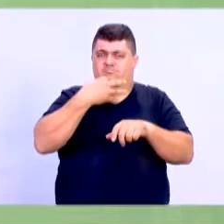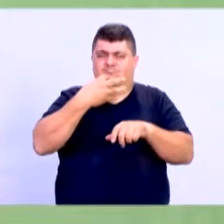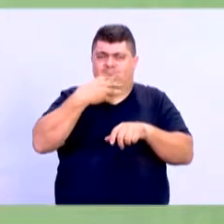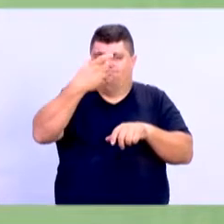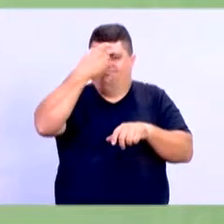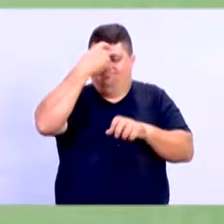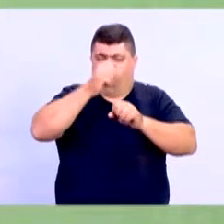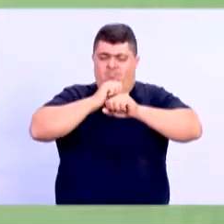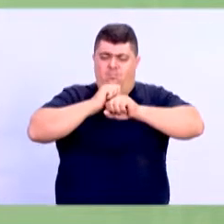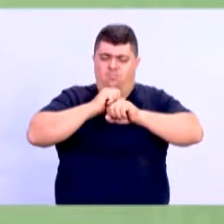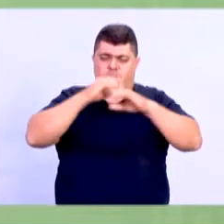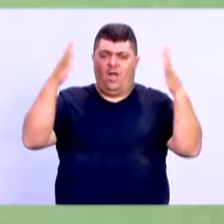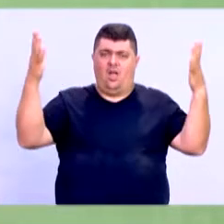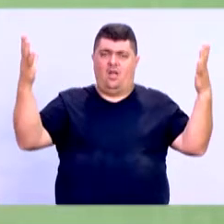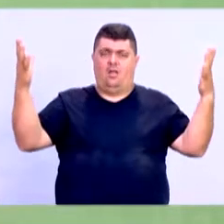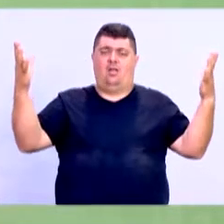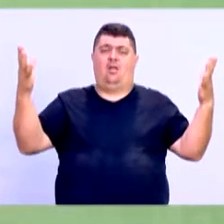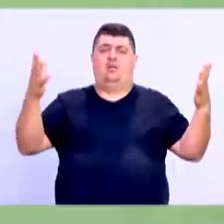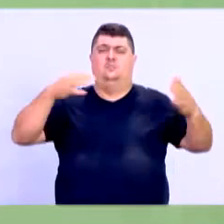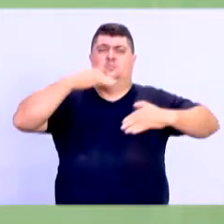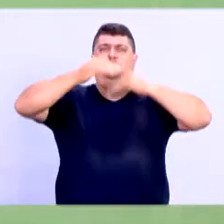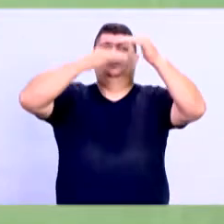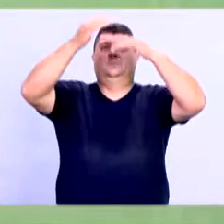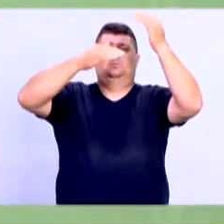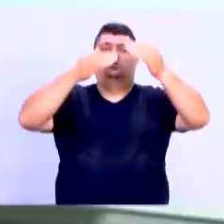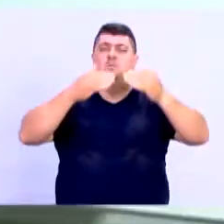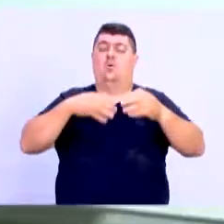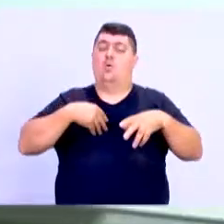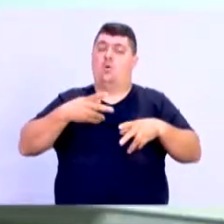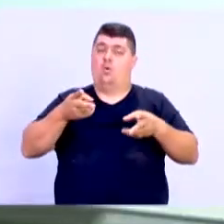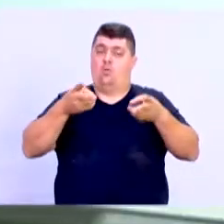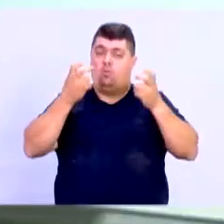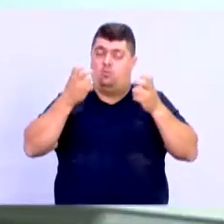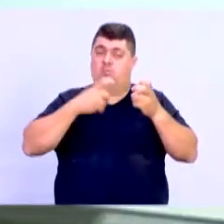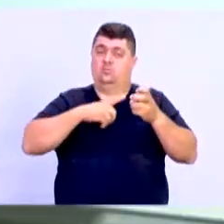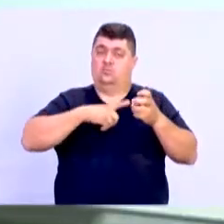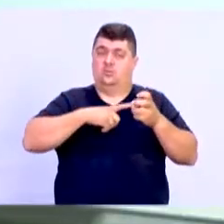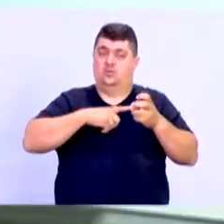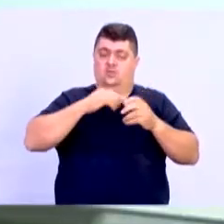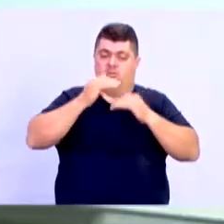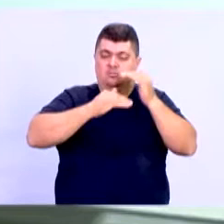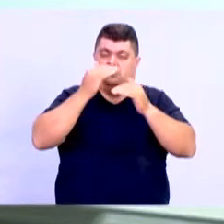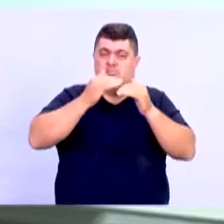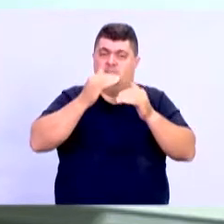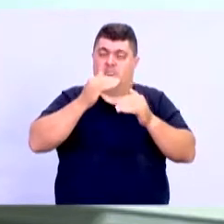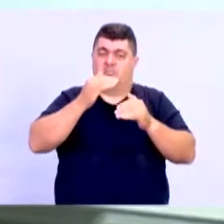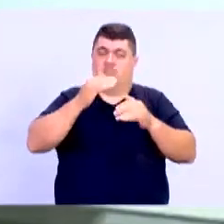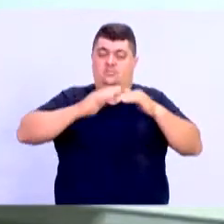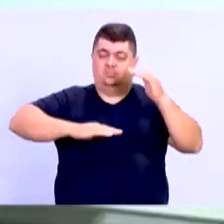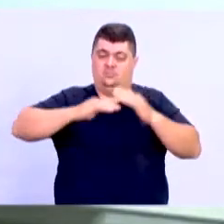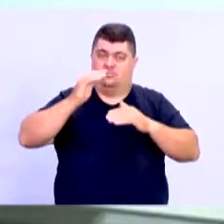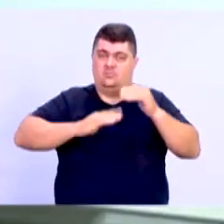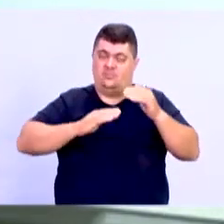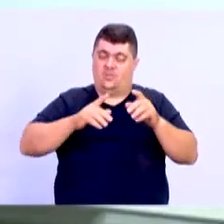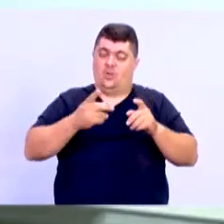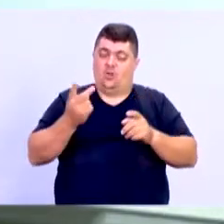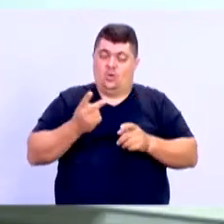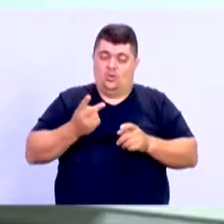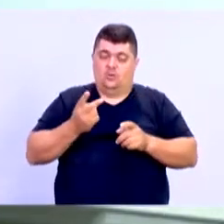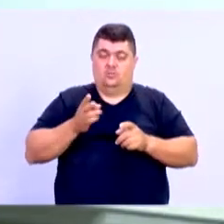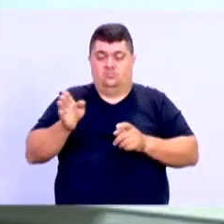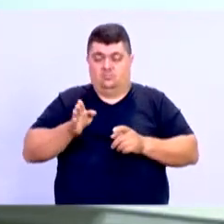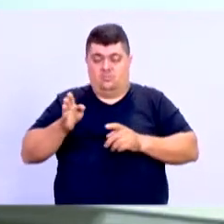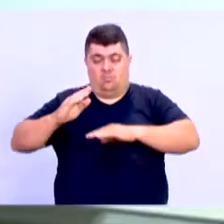desenvolvimento profissional e pessoal. Atentem bem, desenvolvimento profissional e